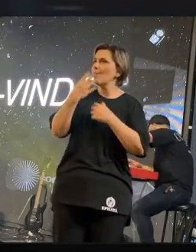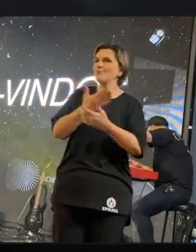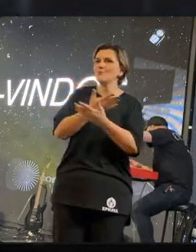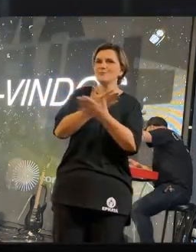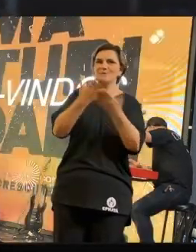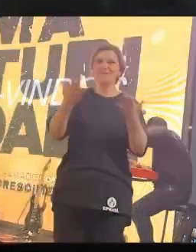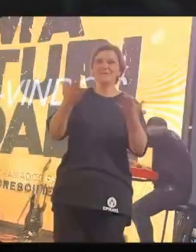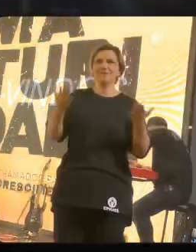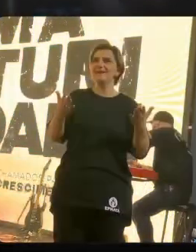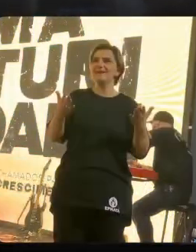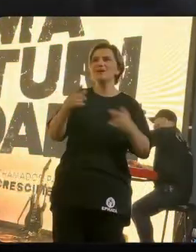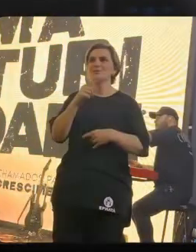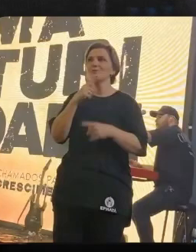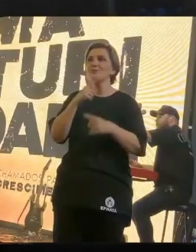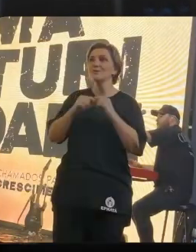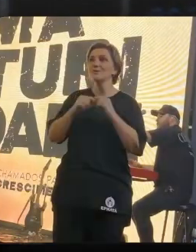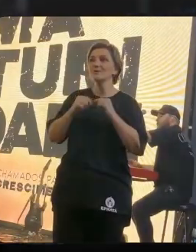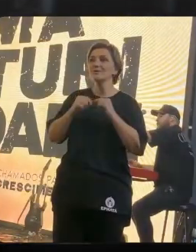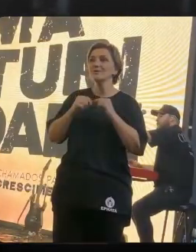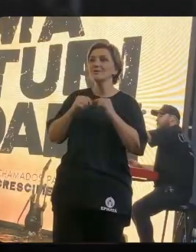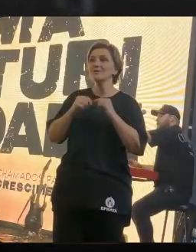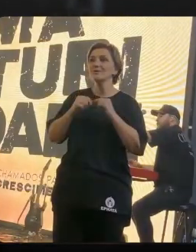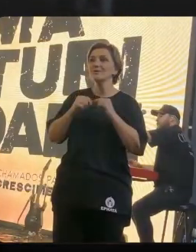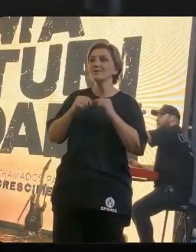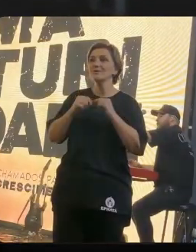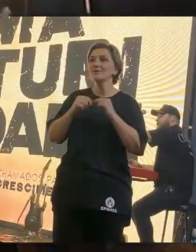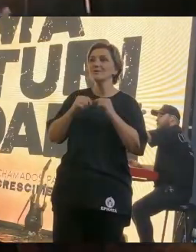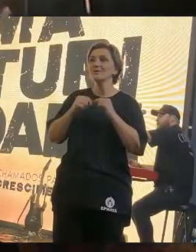alegre. Eu acho que você poderia celebrar um pouco mais.